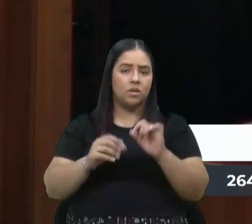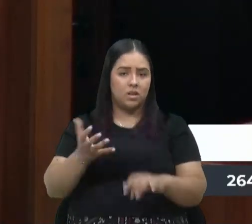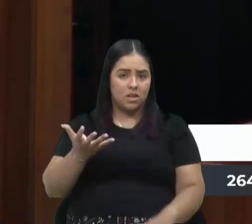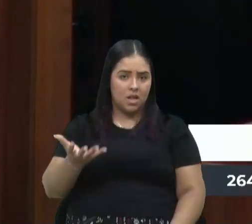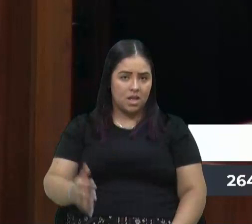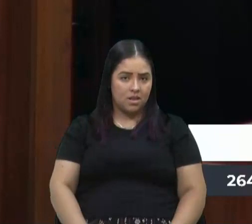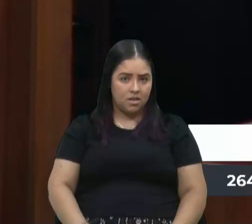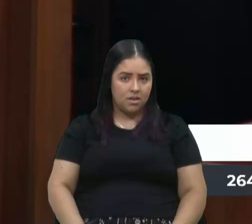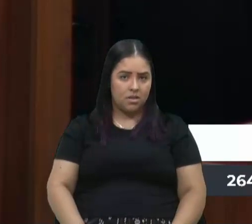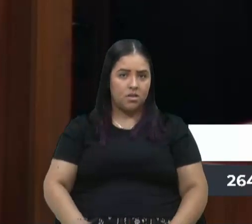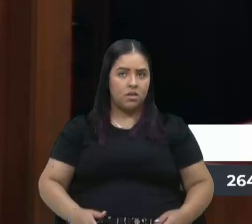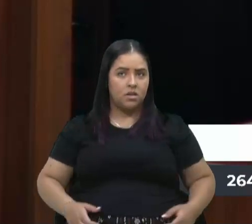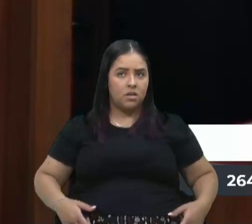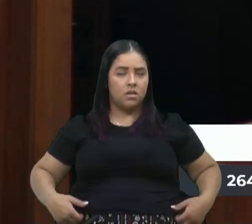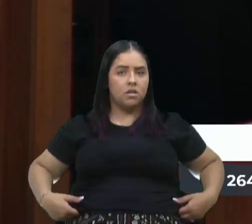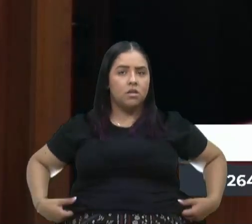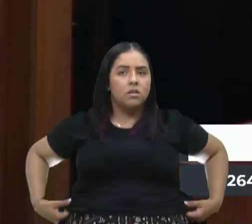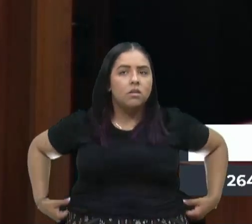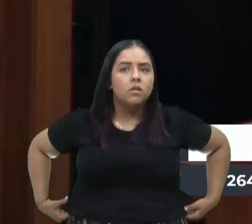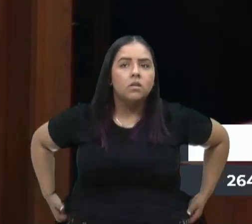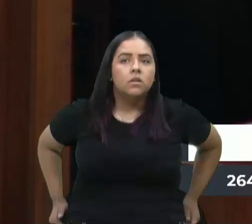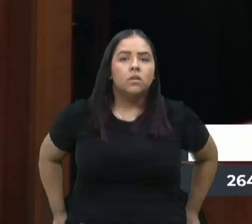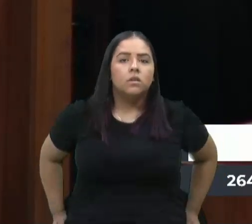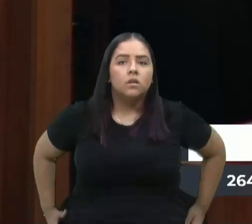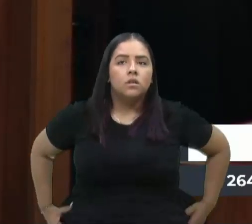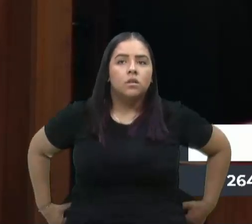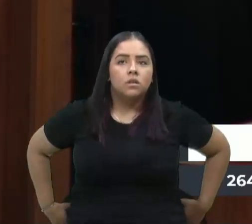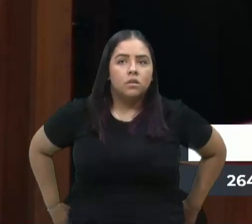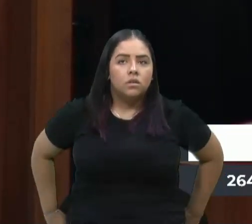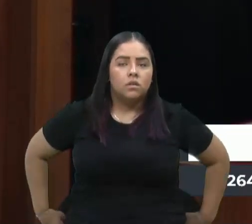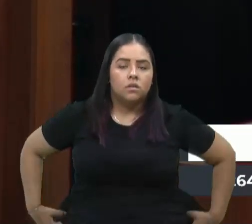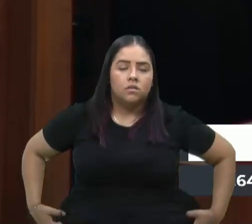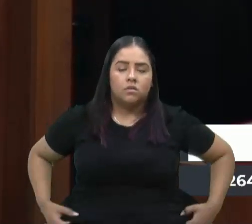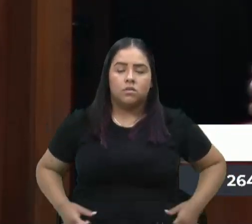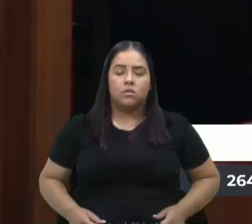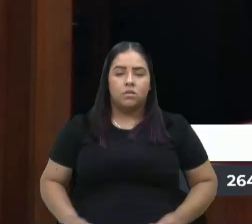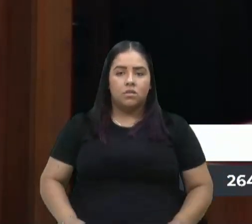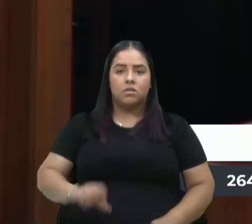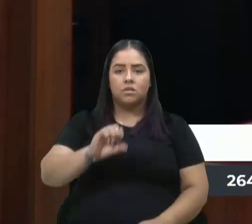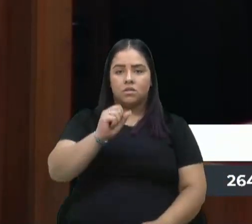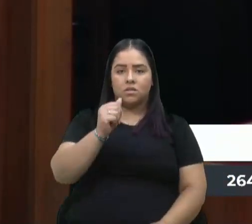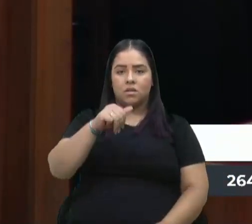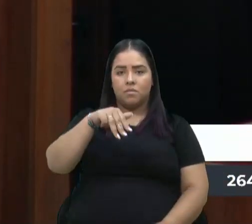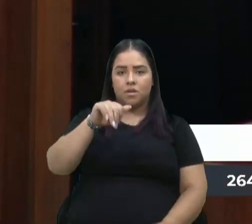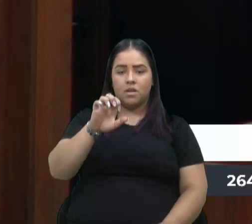e vão lá. O SAMAI fez um investimento grande lá.